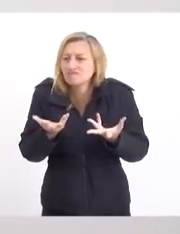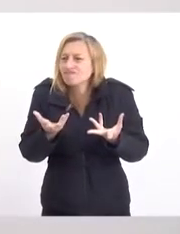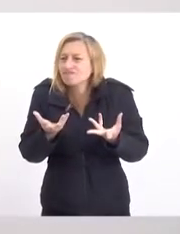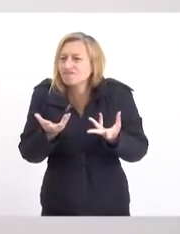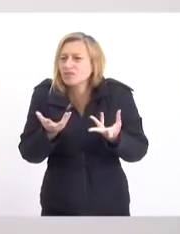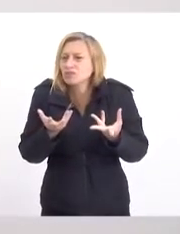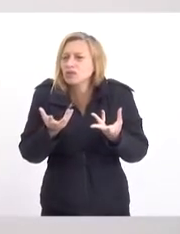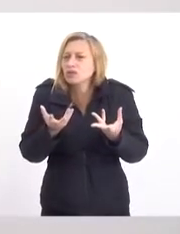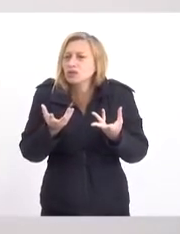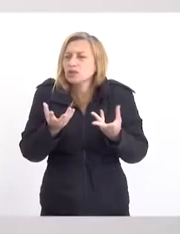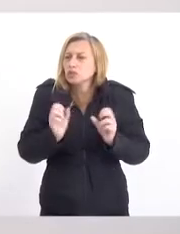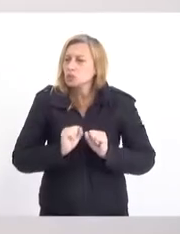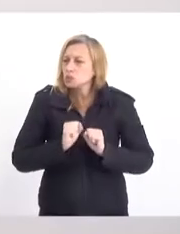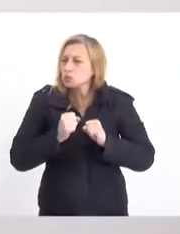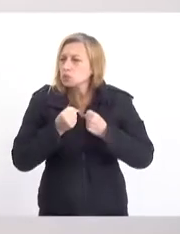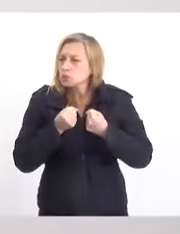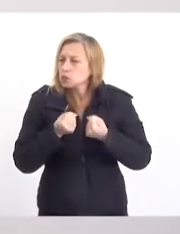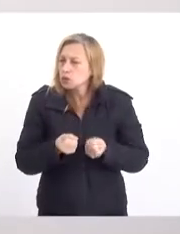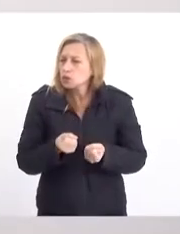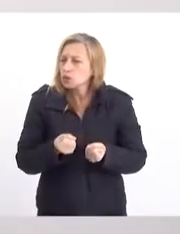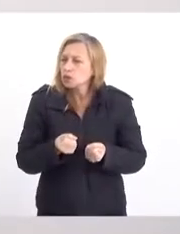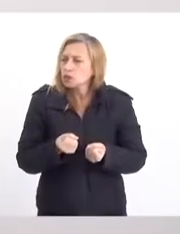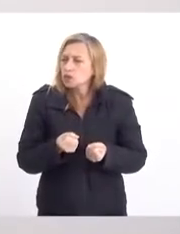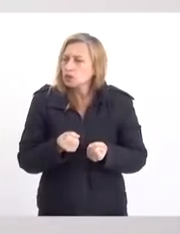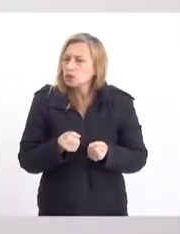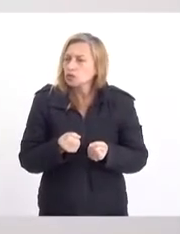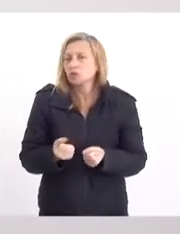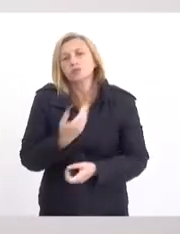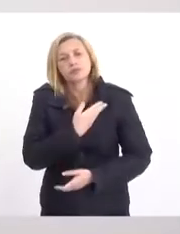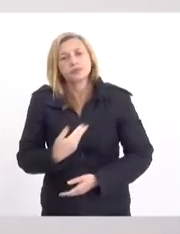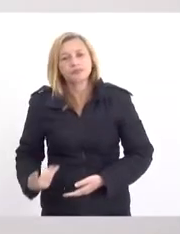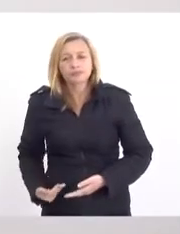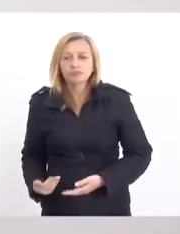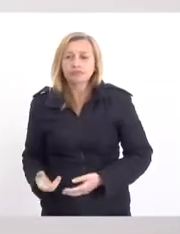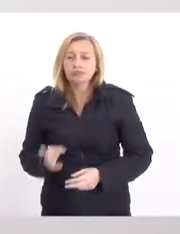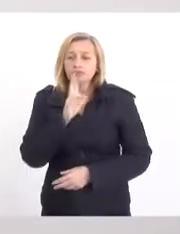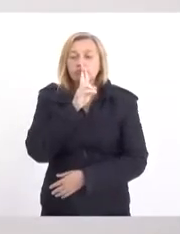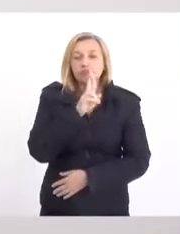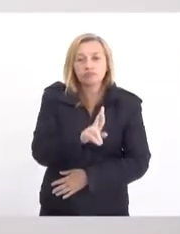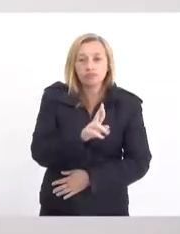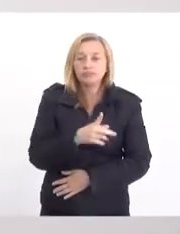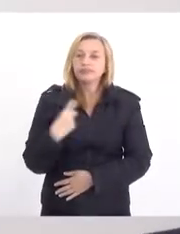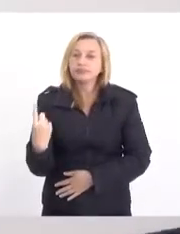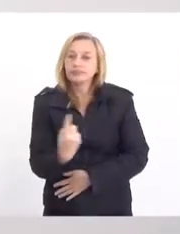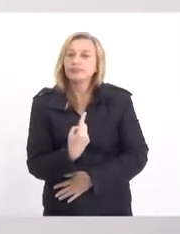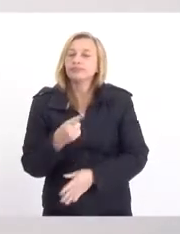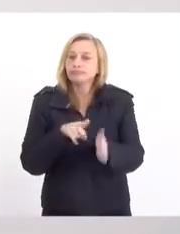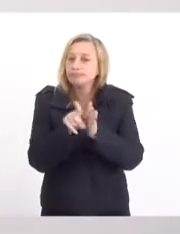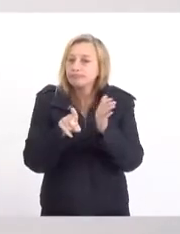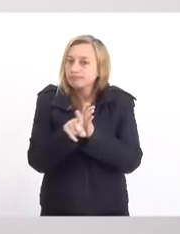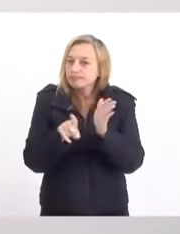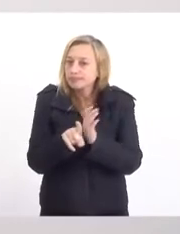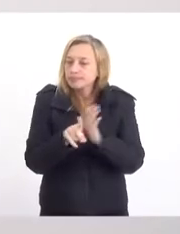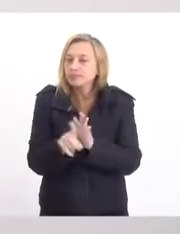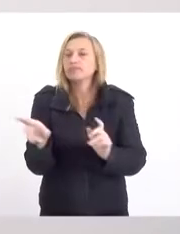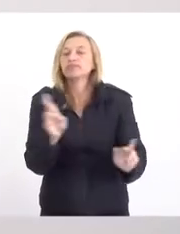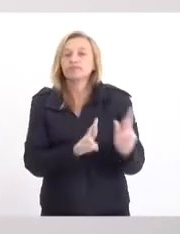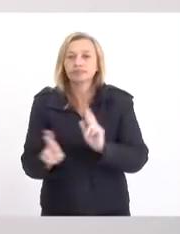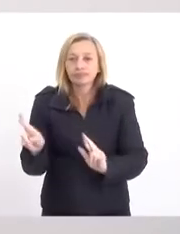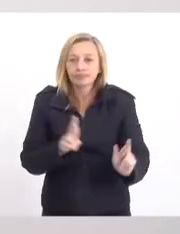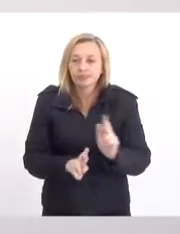uma disposição, uma predisposição do governo em responder os nossos questionamentos com